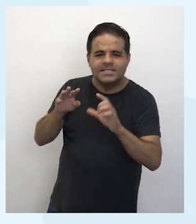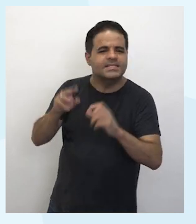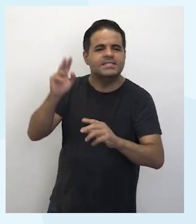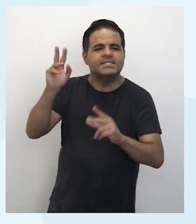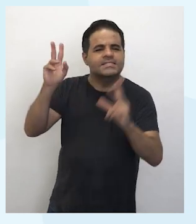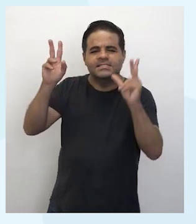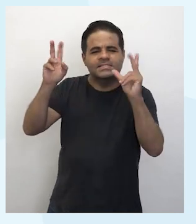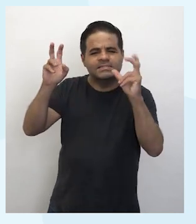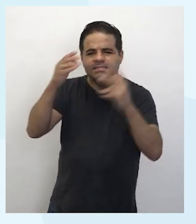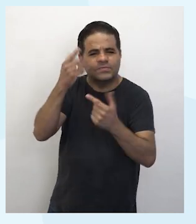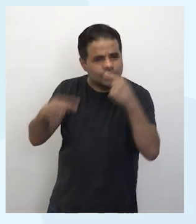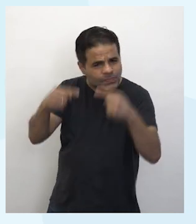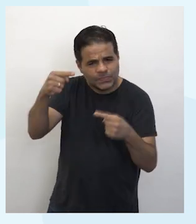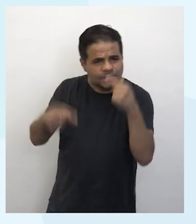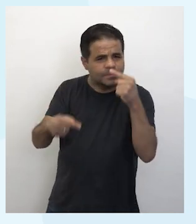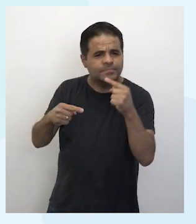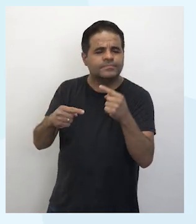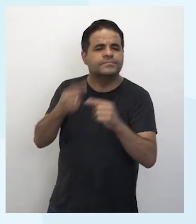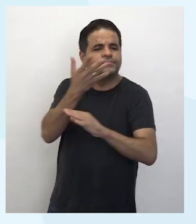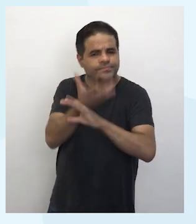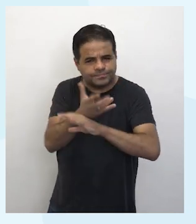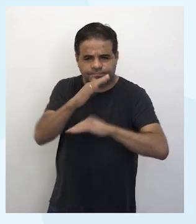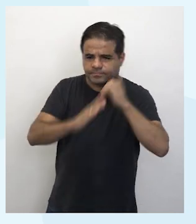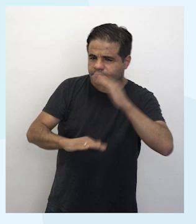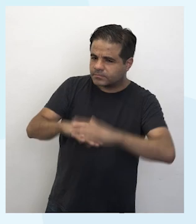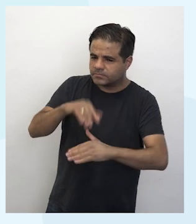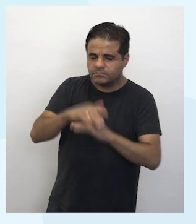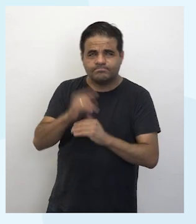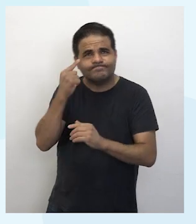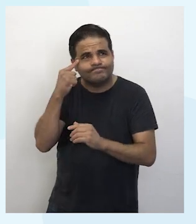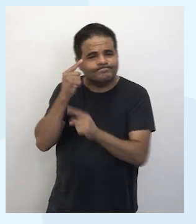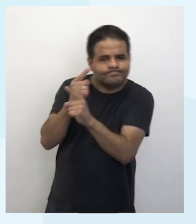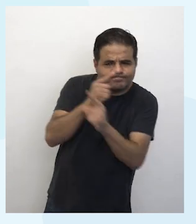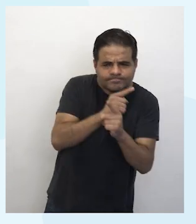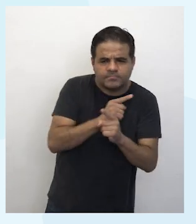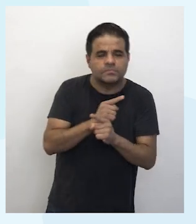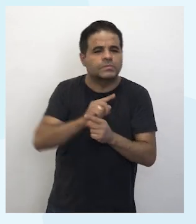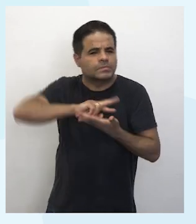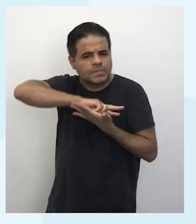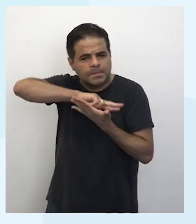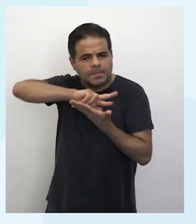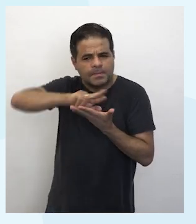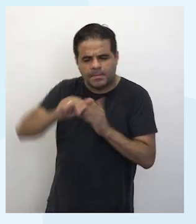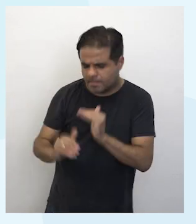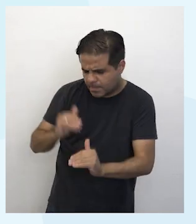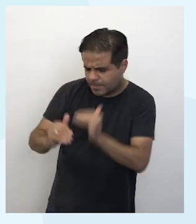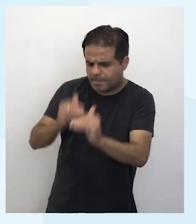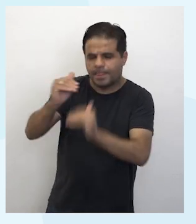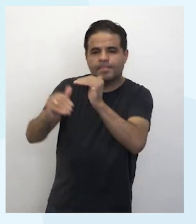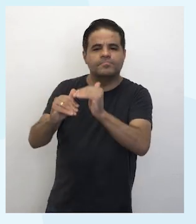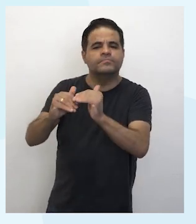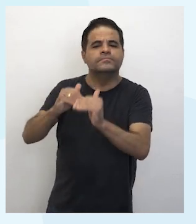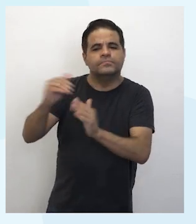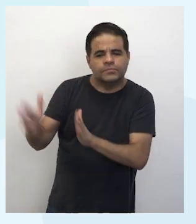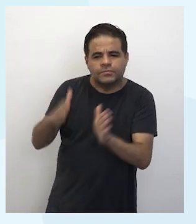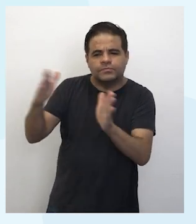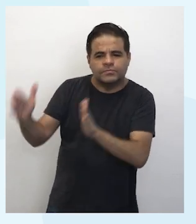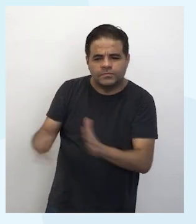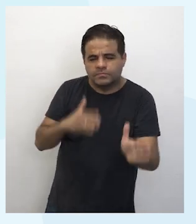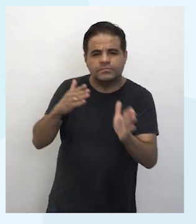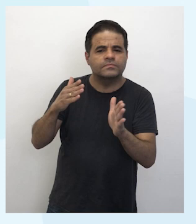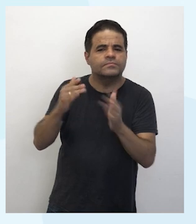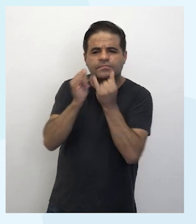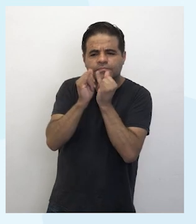aí a habilidade do currículo paulista, tá ok? Nós vamos identificar e caracterizar os diversos processos na produção de energia